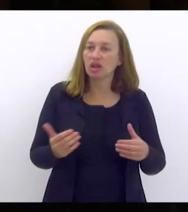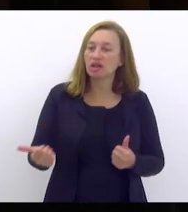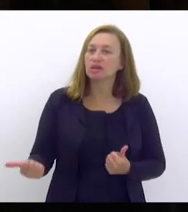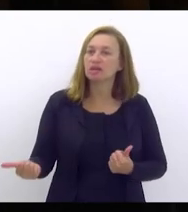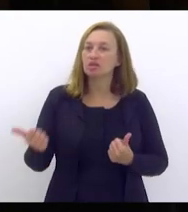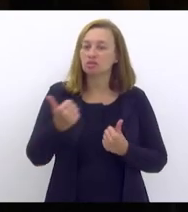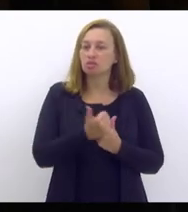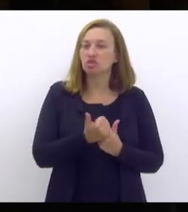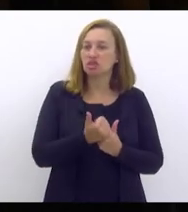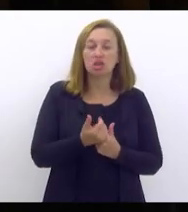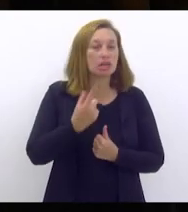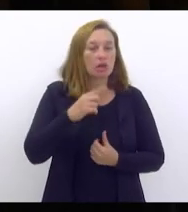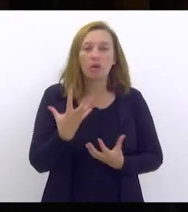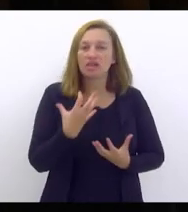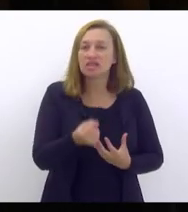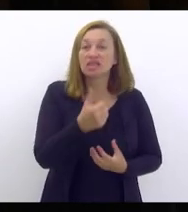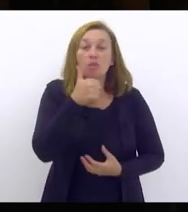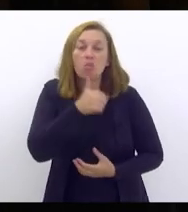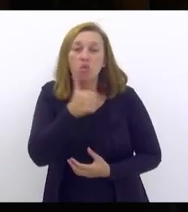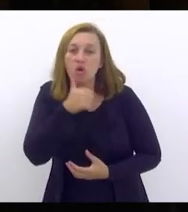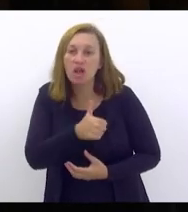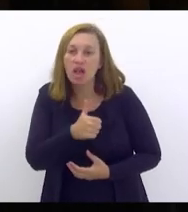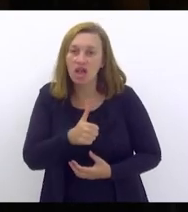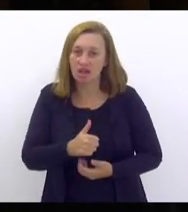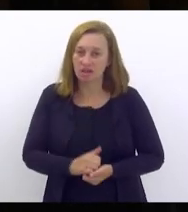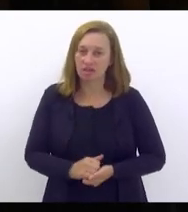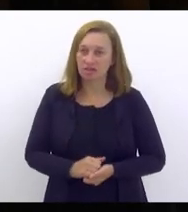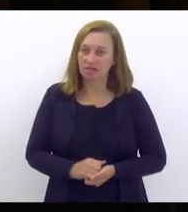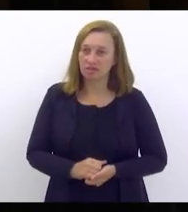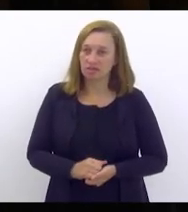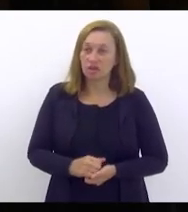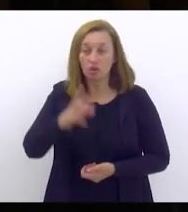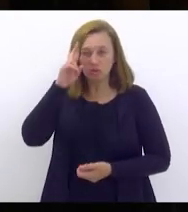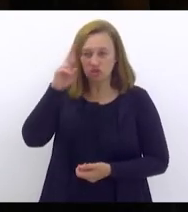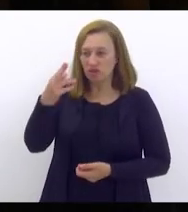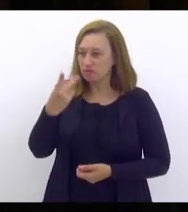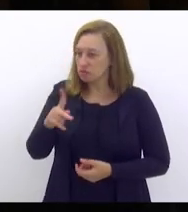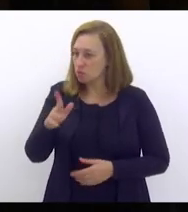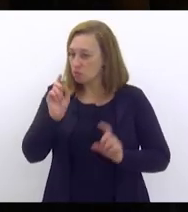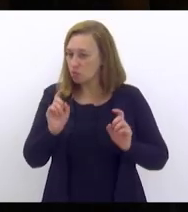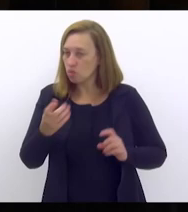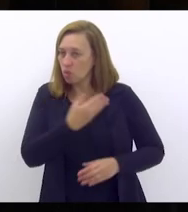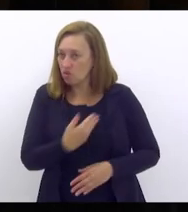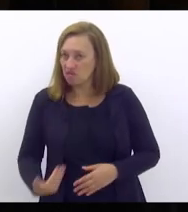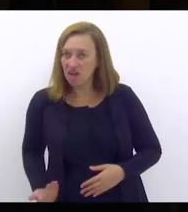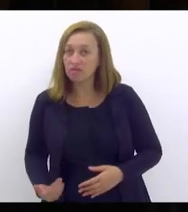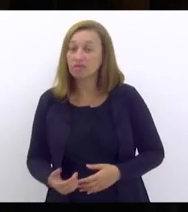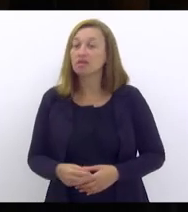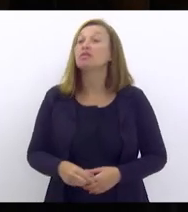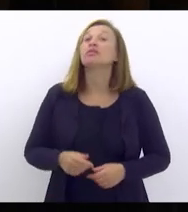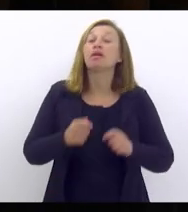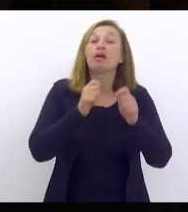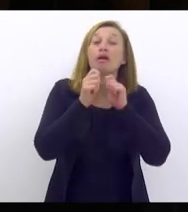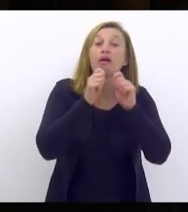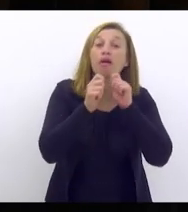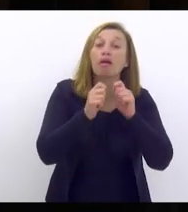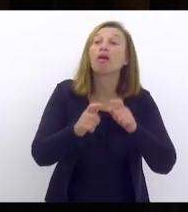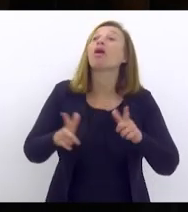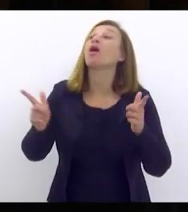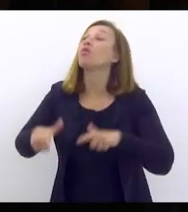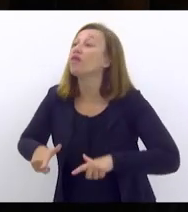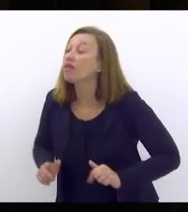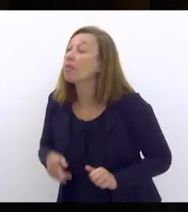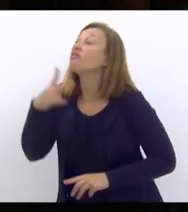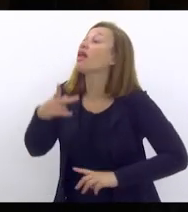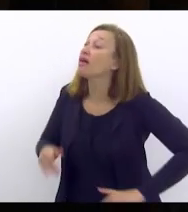porque não aceita mulheres no alto escalão do seu governo. Cadê a imprensa para falar isso?